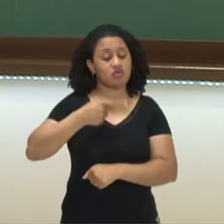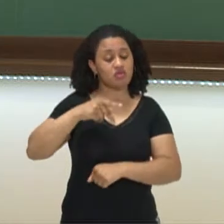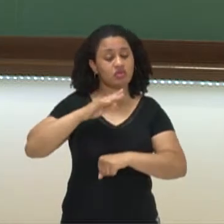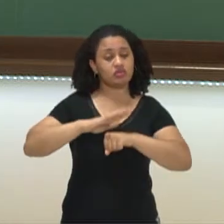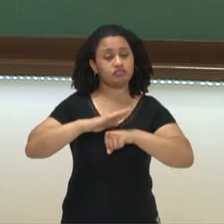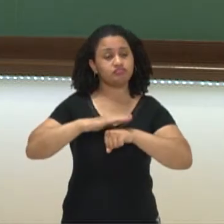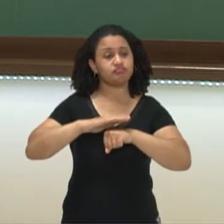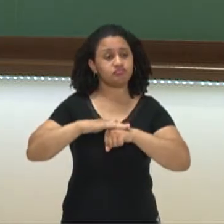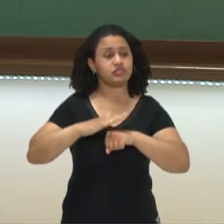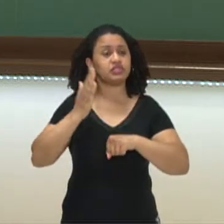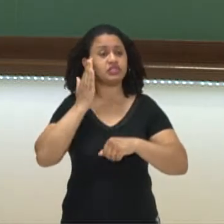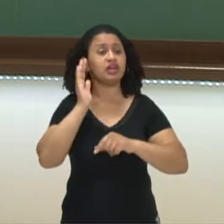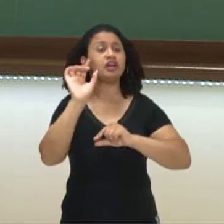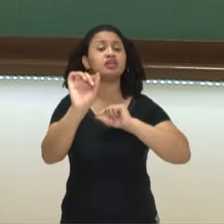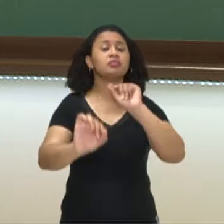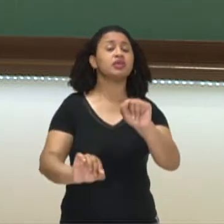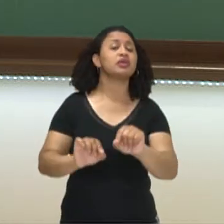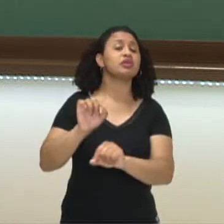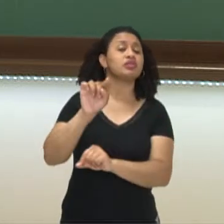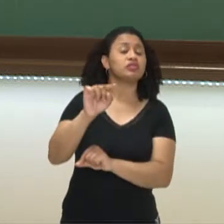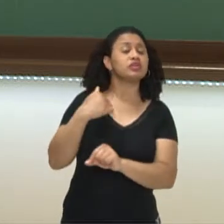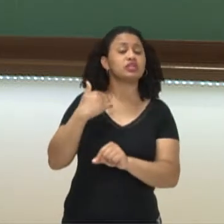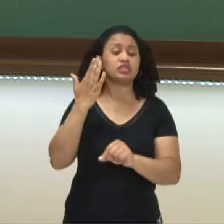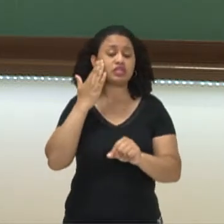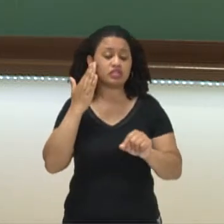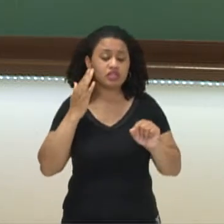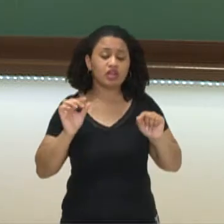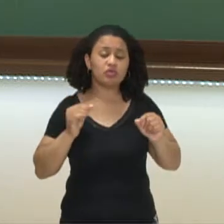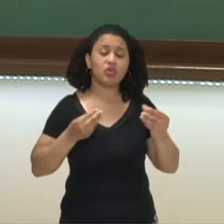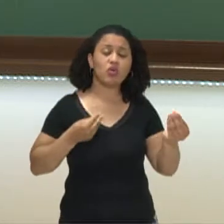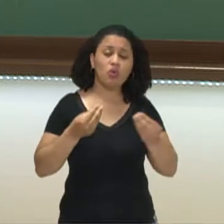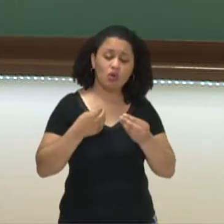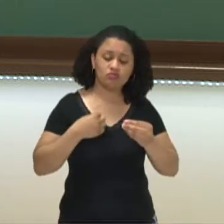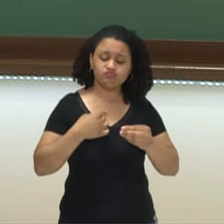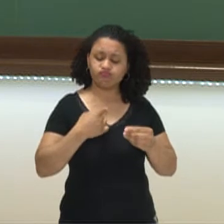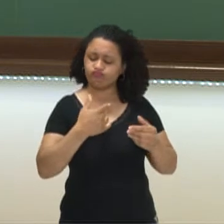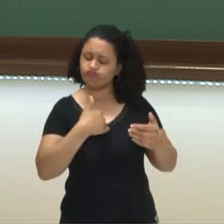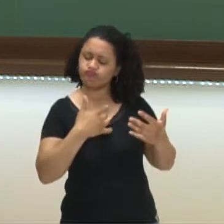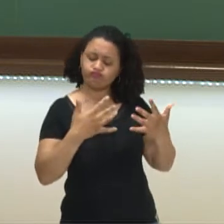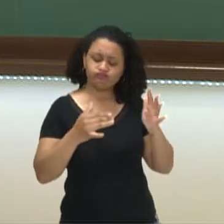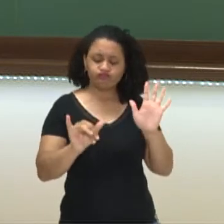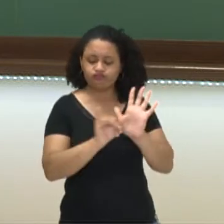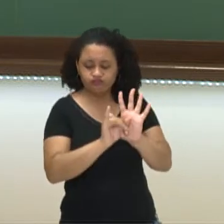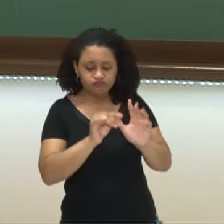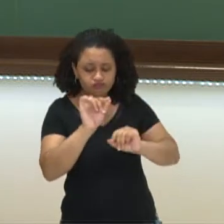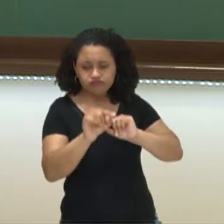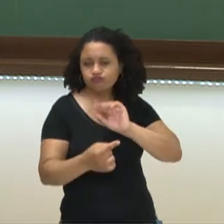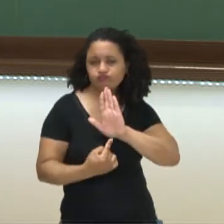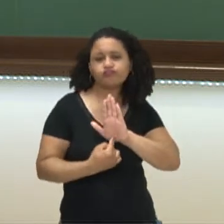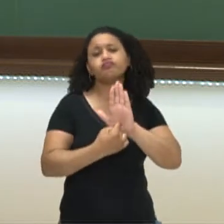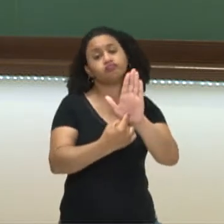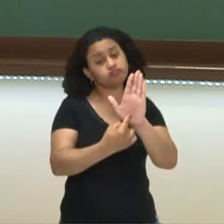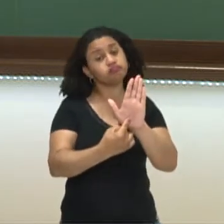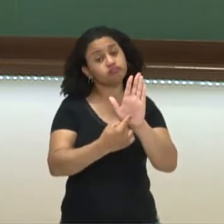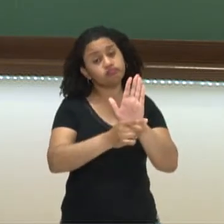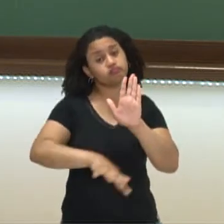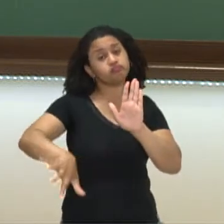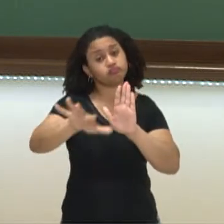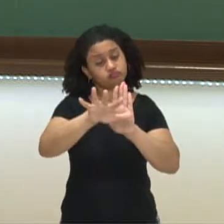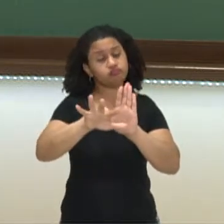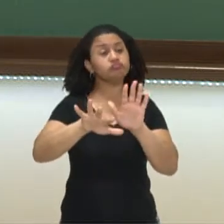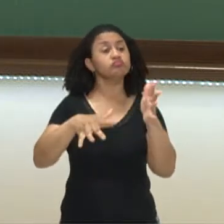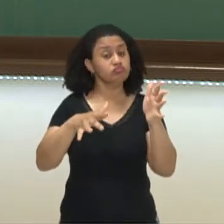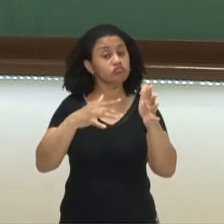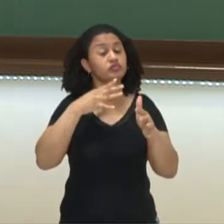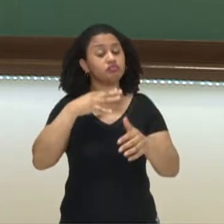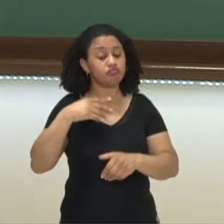conheça. Saiba quem é você, saiba como você se identifica, como você se apresenta ao mundo.